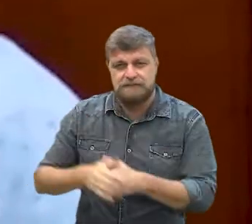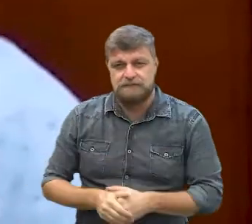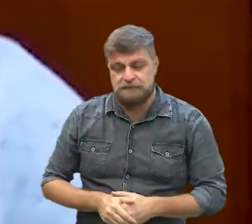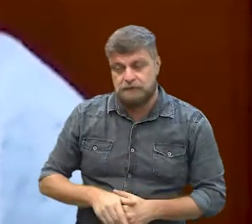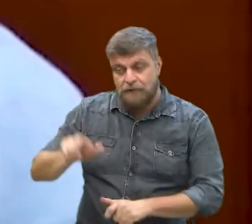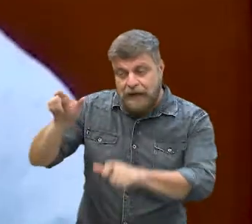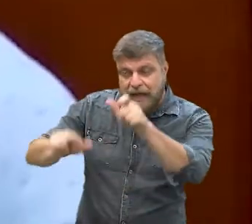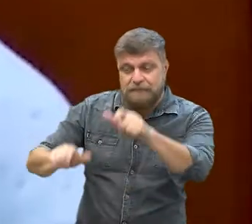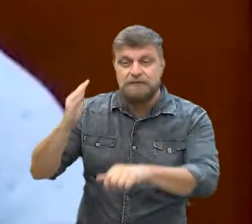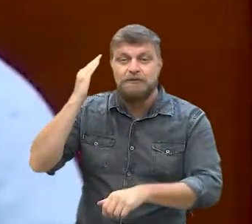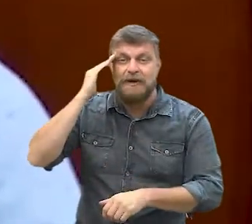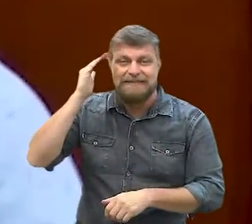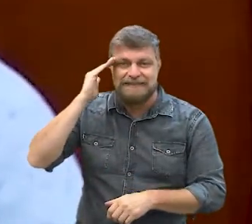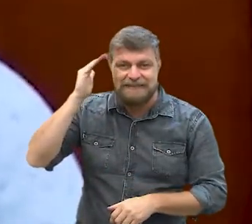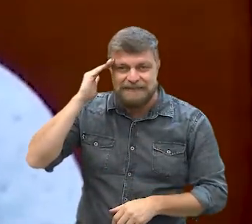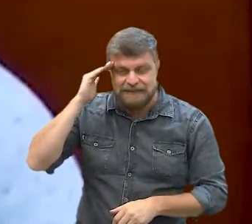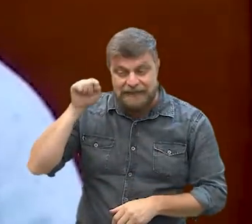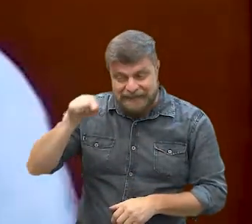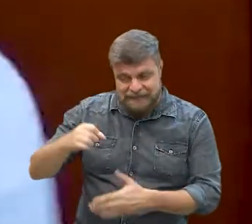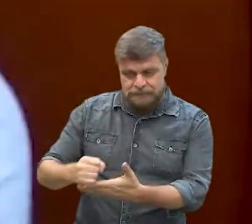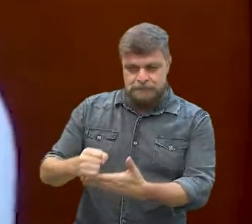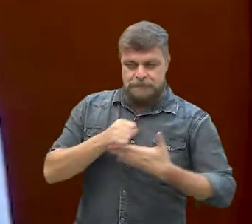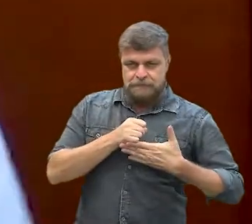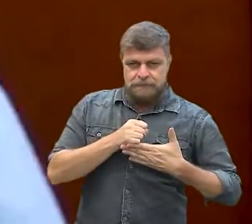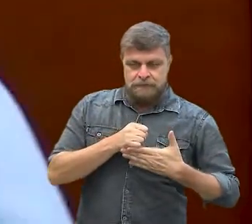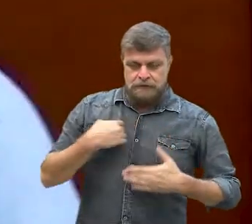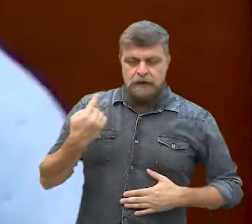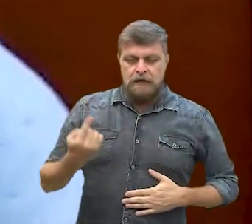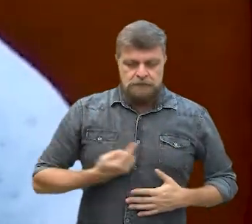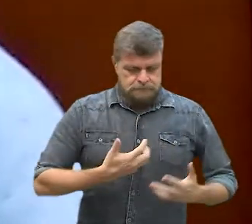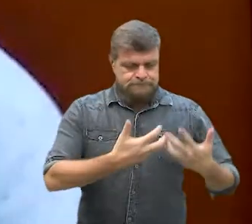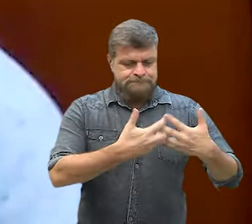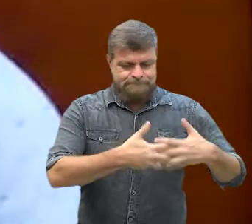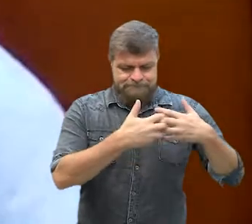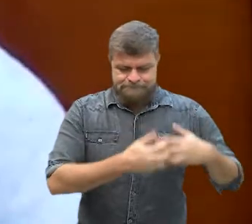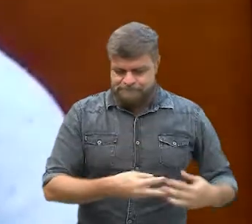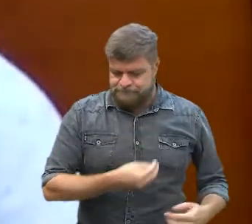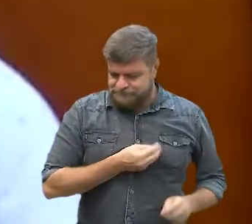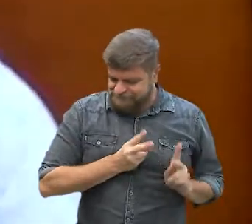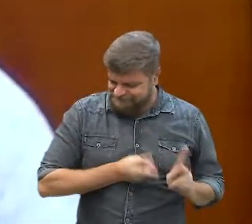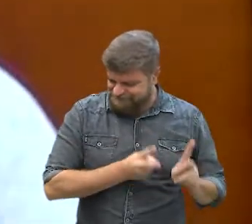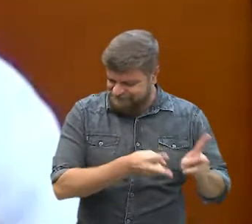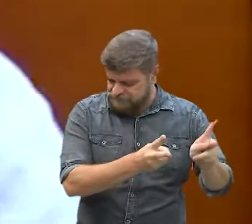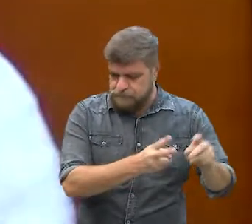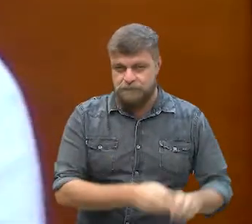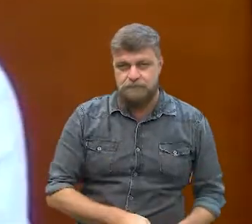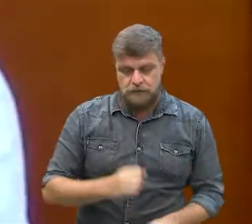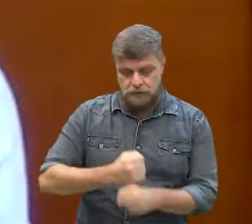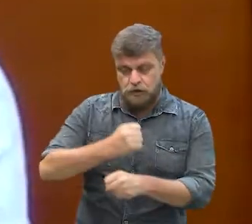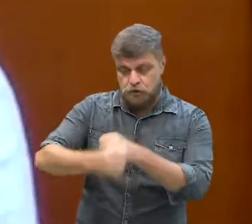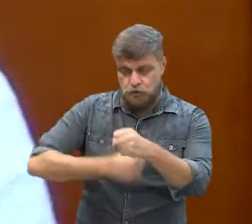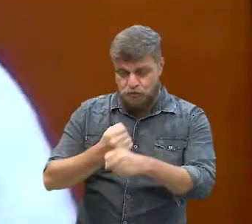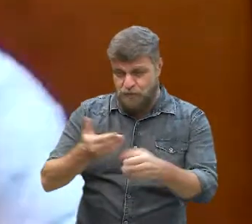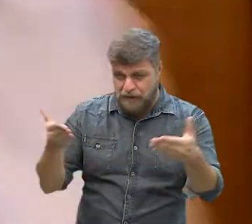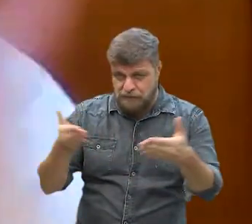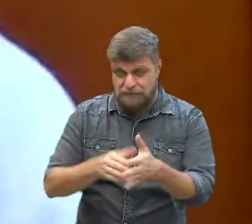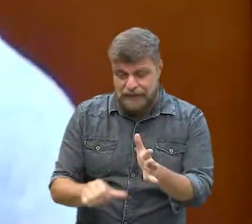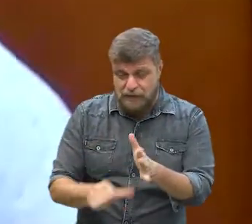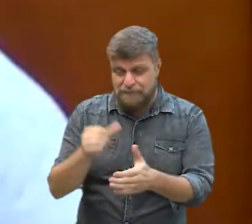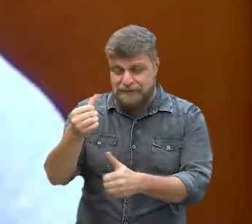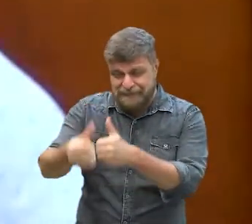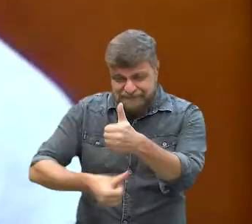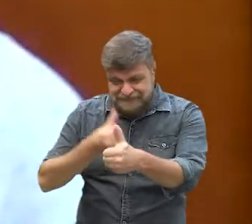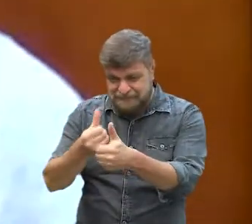Então, a compreensão dos clientes com a gente também e o apoio deles foi o que fez a gente sobreviver. E esse ano, eu acredito que, pelo menos nesse